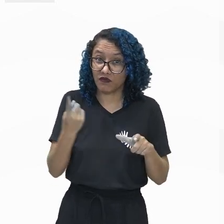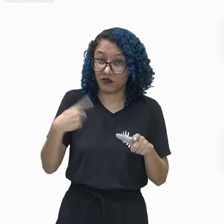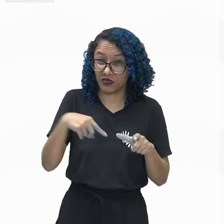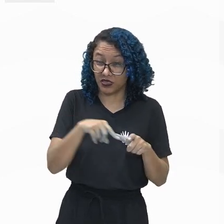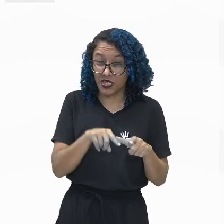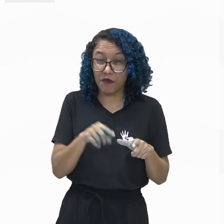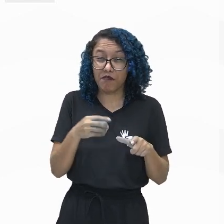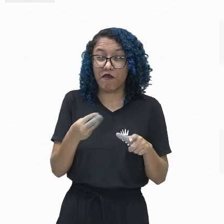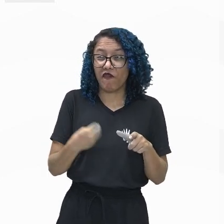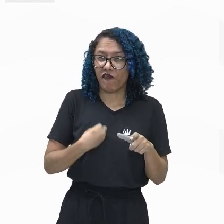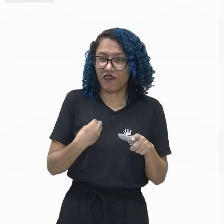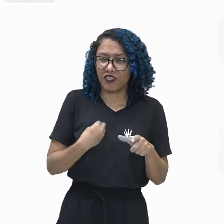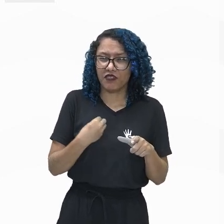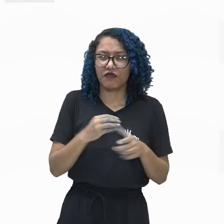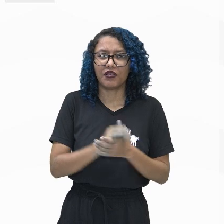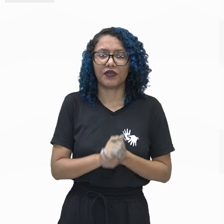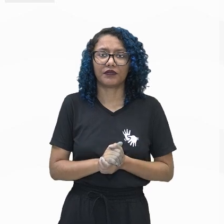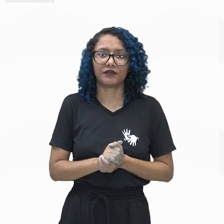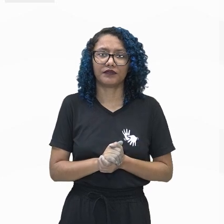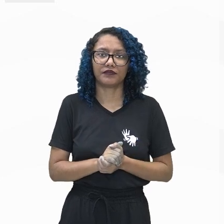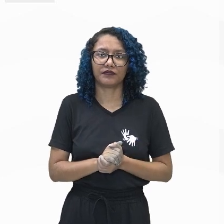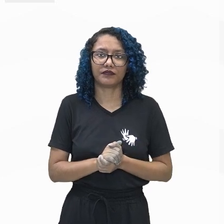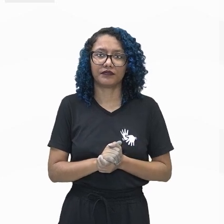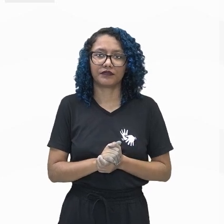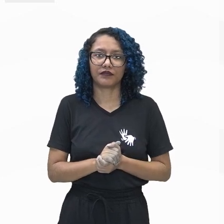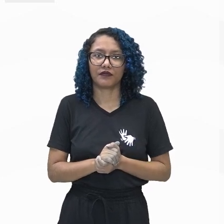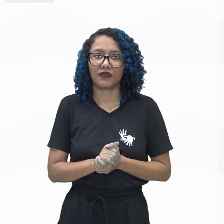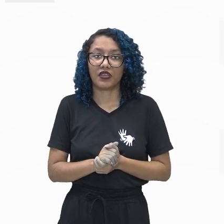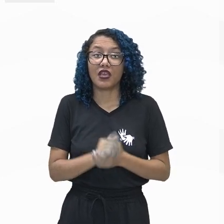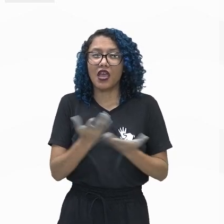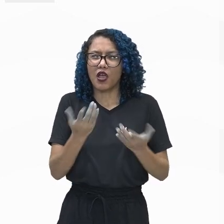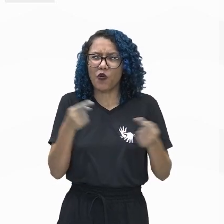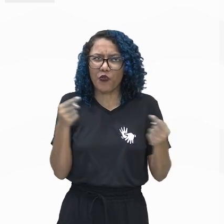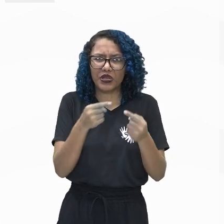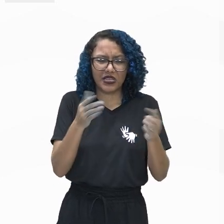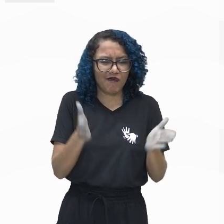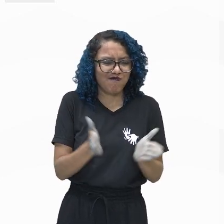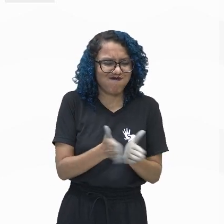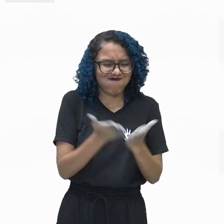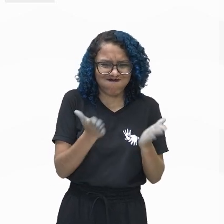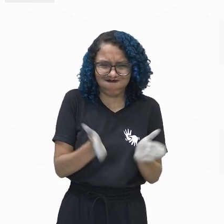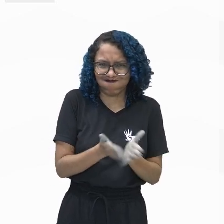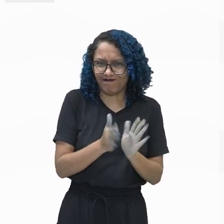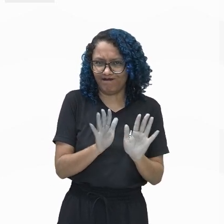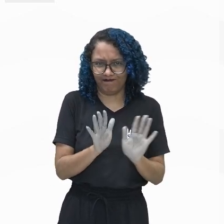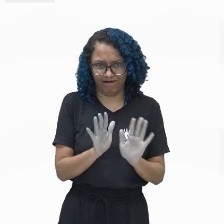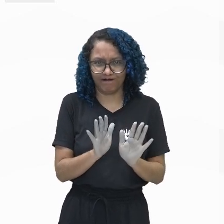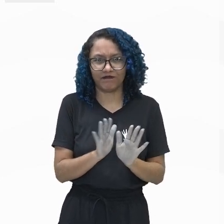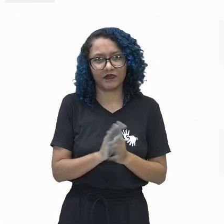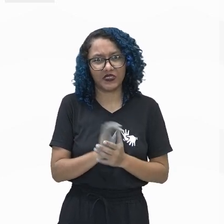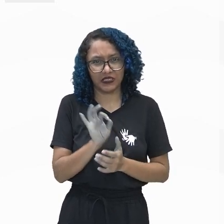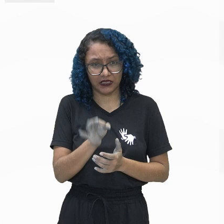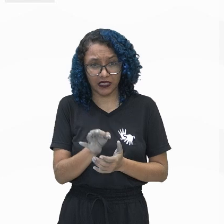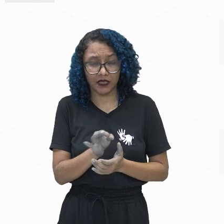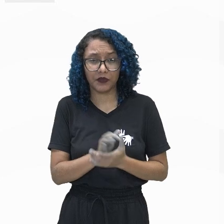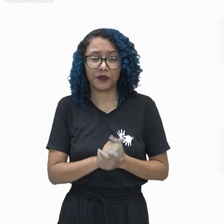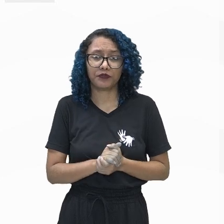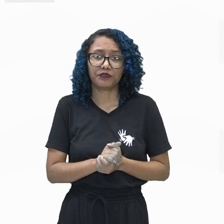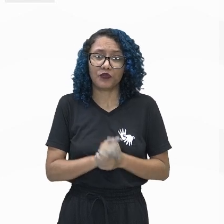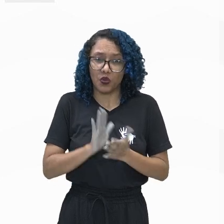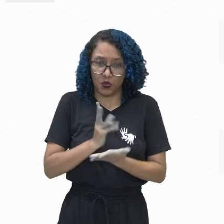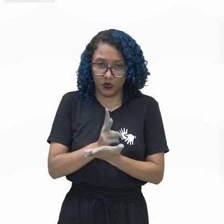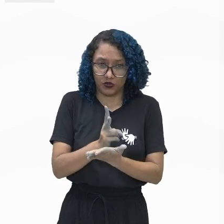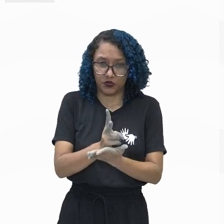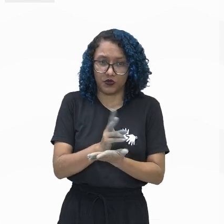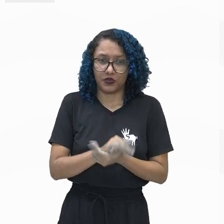não corresponde a essa pobreza extrema, né? Claro, a gente tem mais informações aqui para